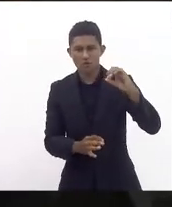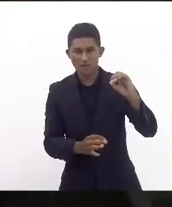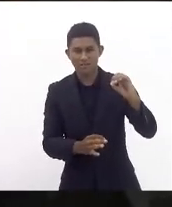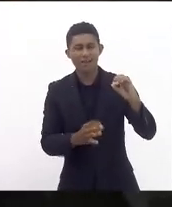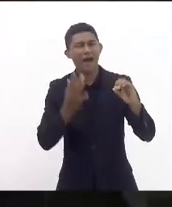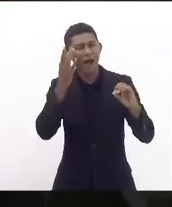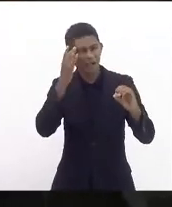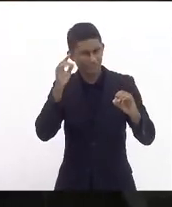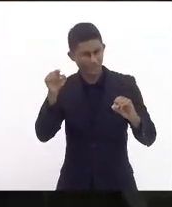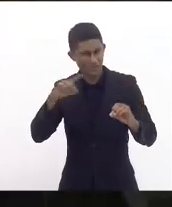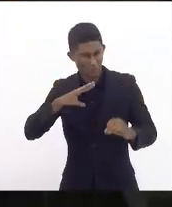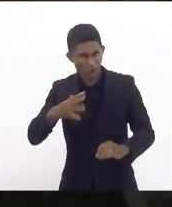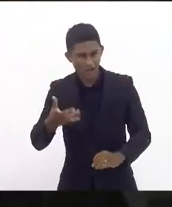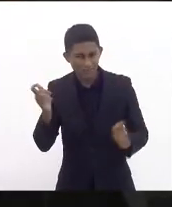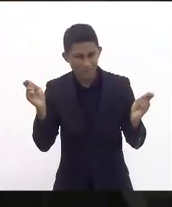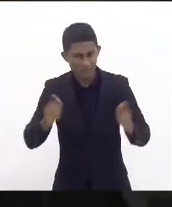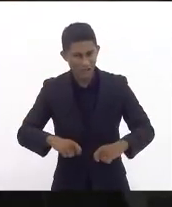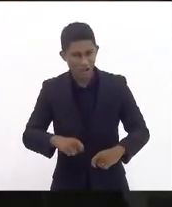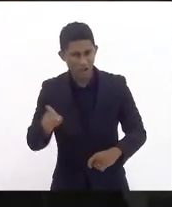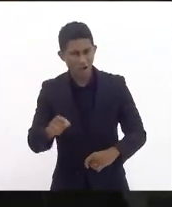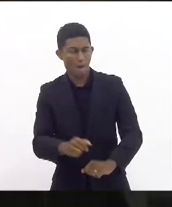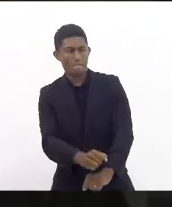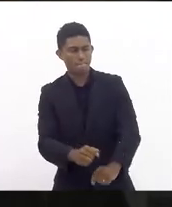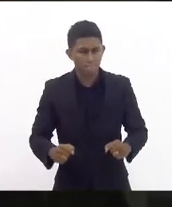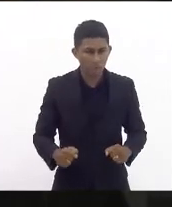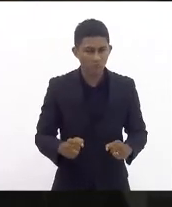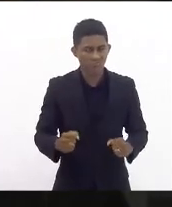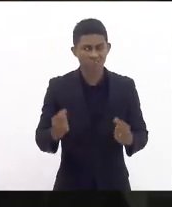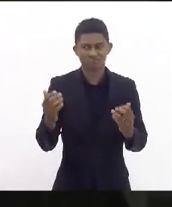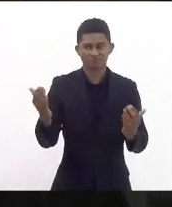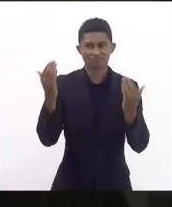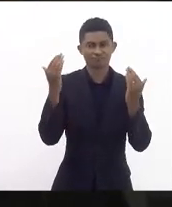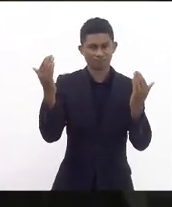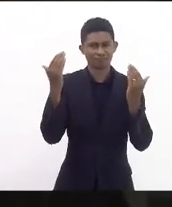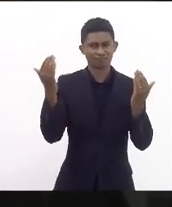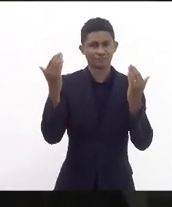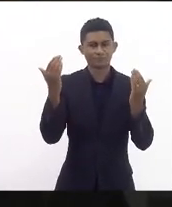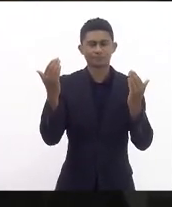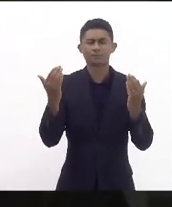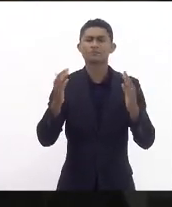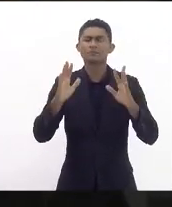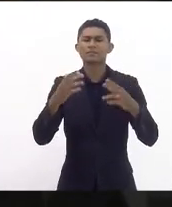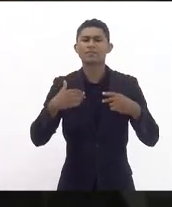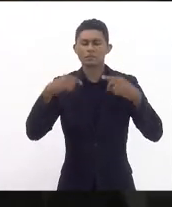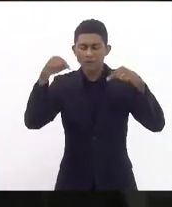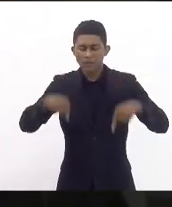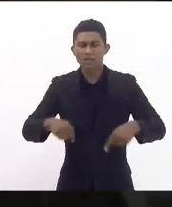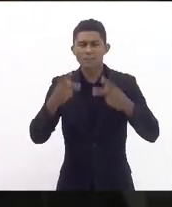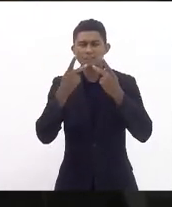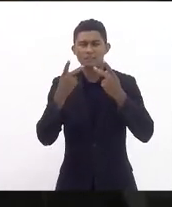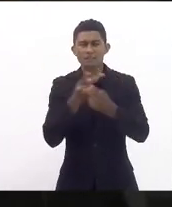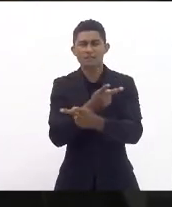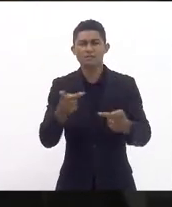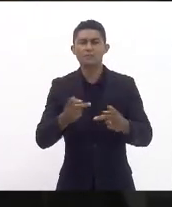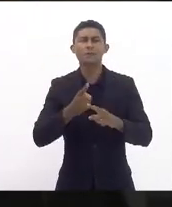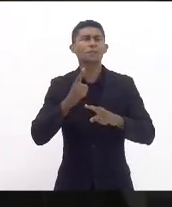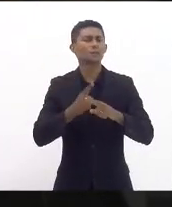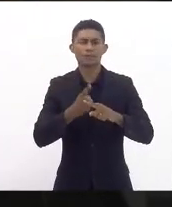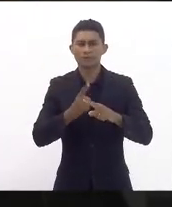Ah mas eu tô só acentuando porque é exatamente